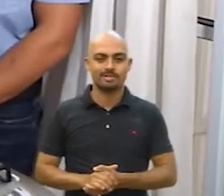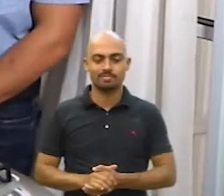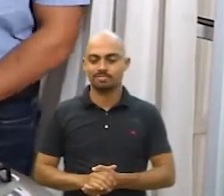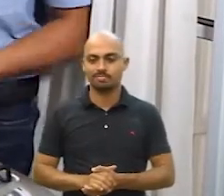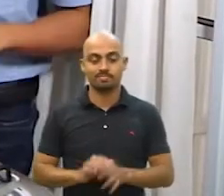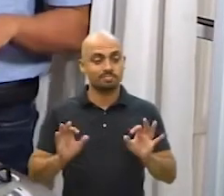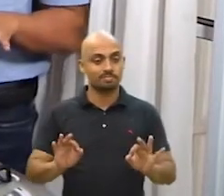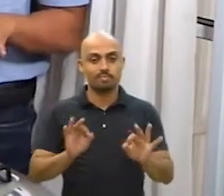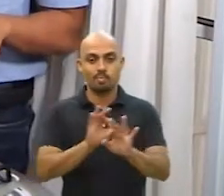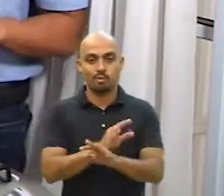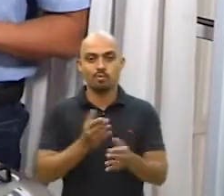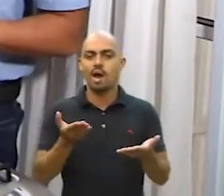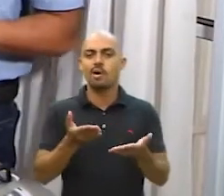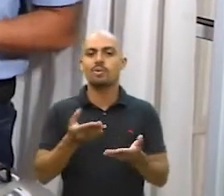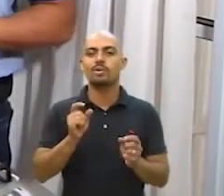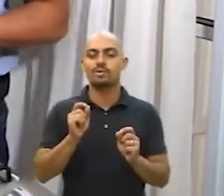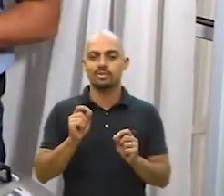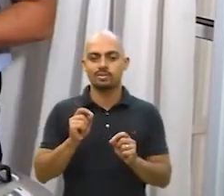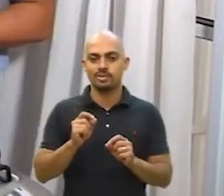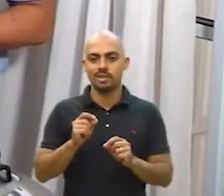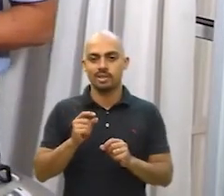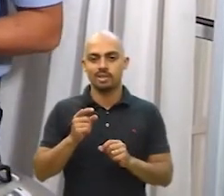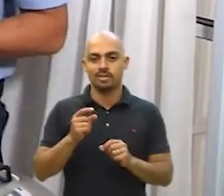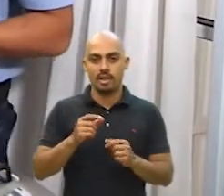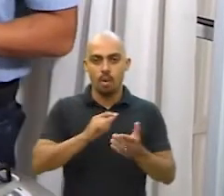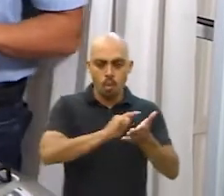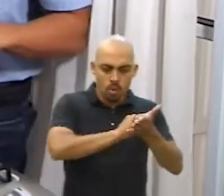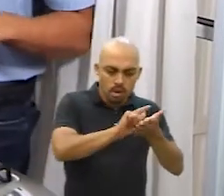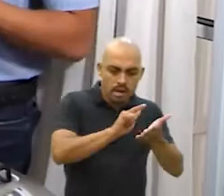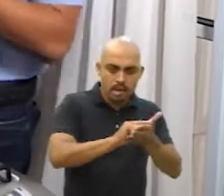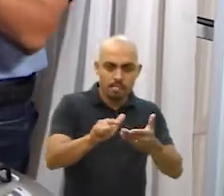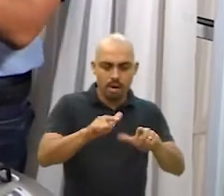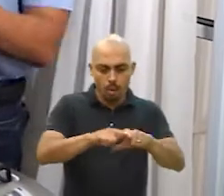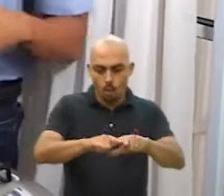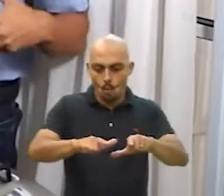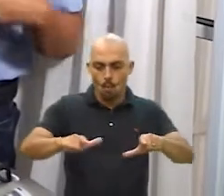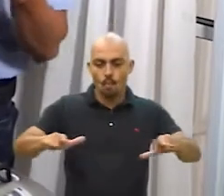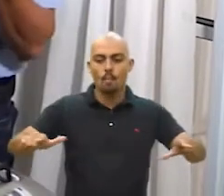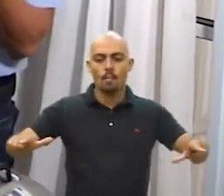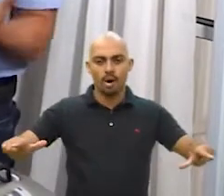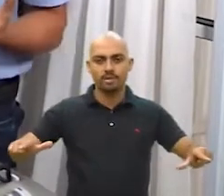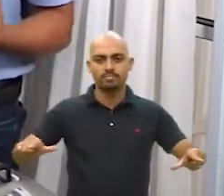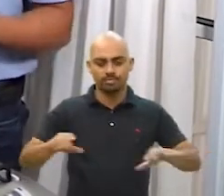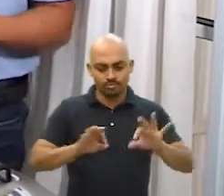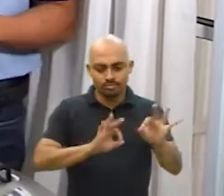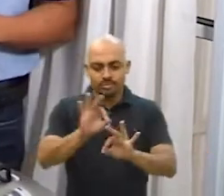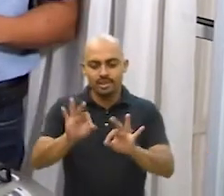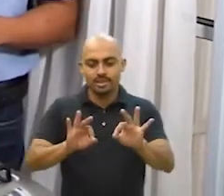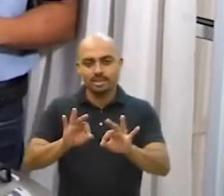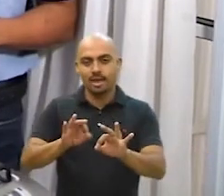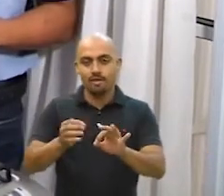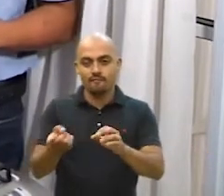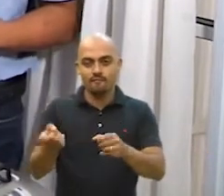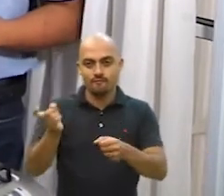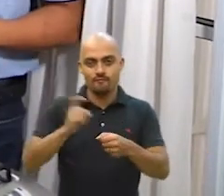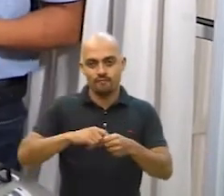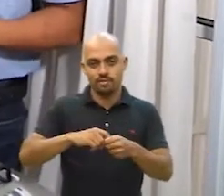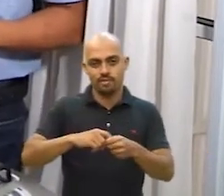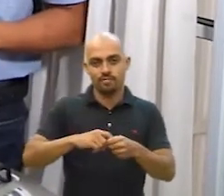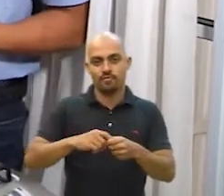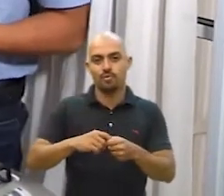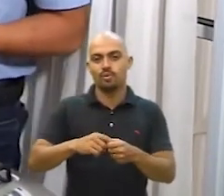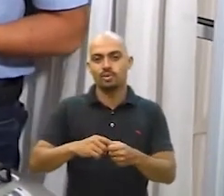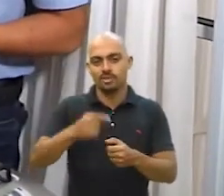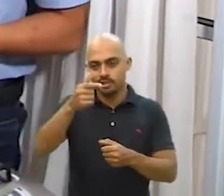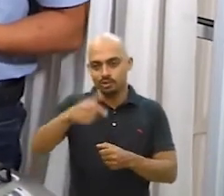Tá certo. Agora a gente vai fazer o seguinte, vamos dar uma limpada aqui na nossa mesa, no nosso balcão, e a gente já volta